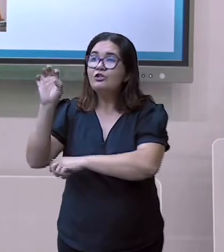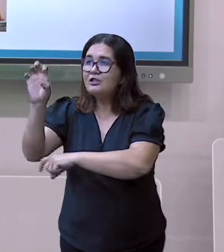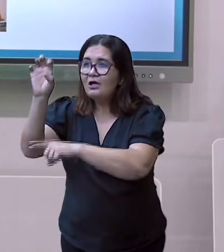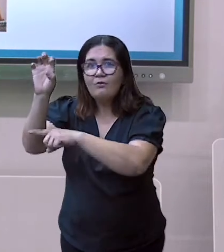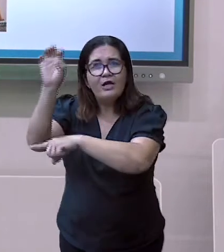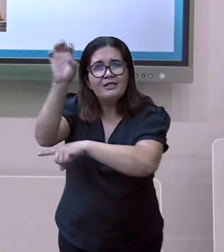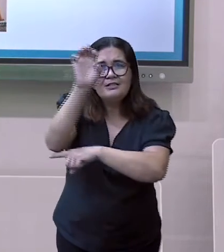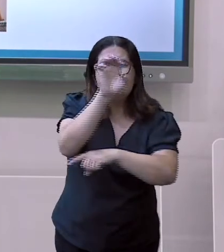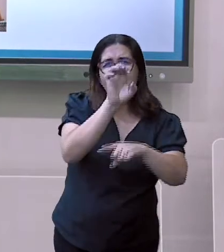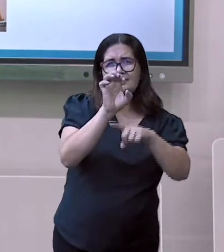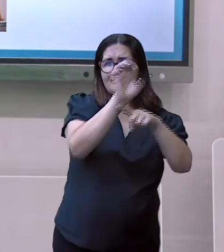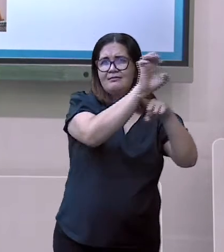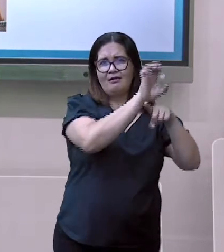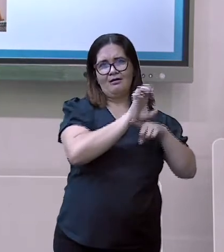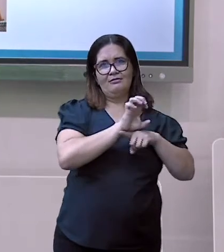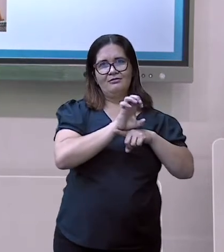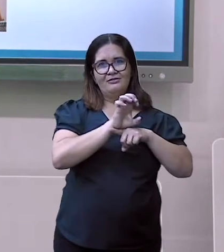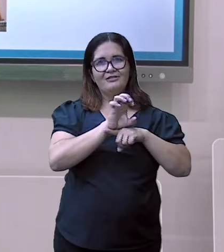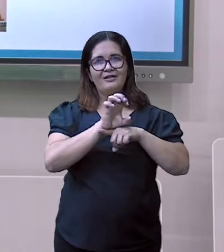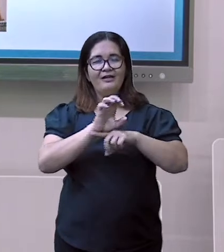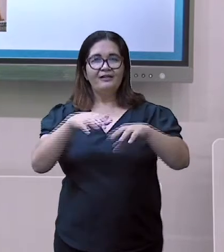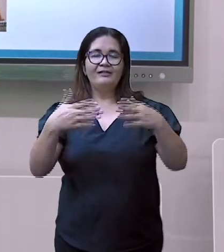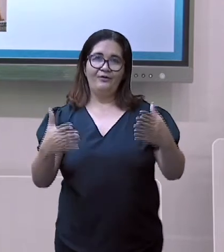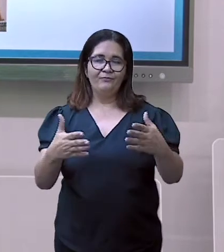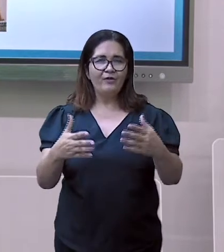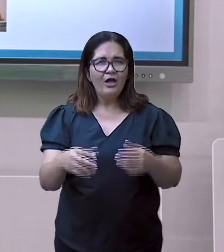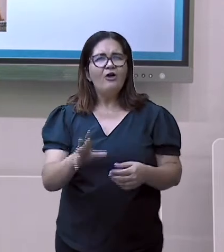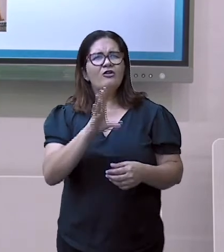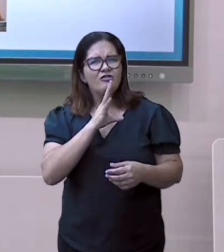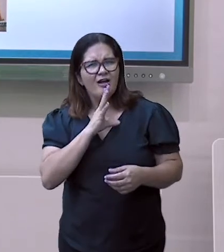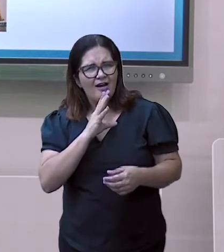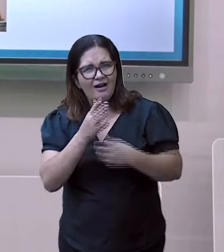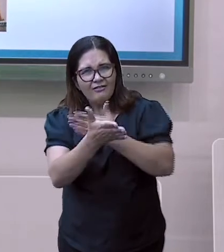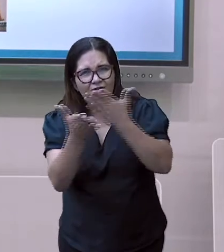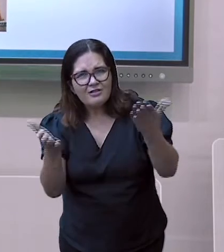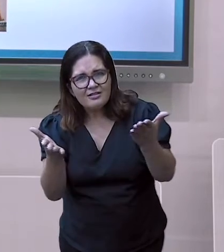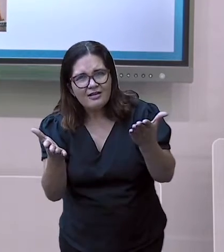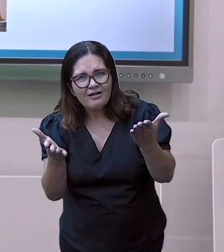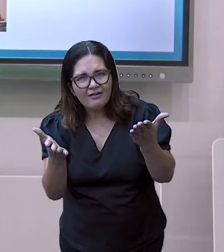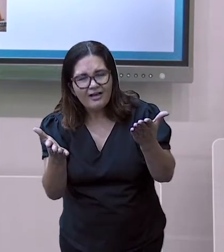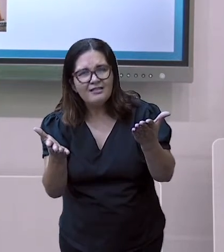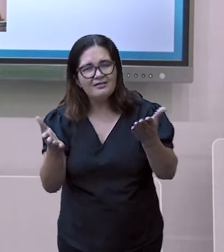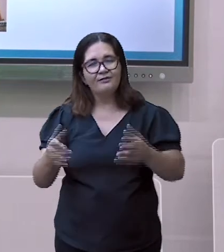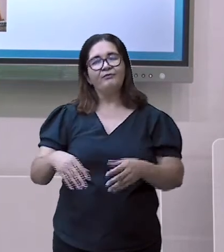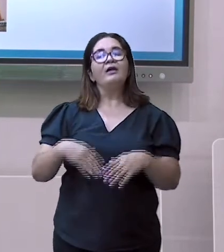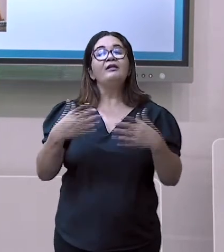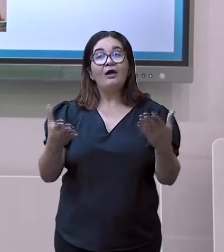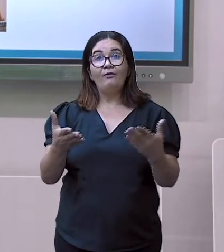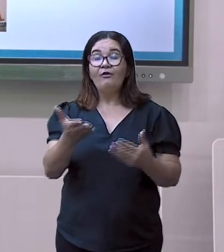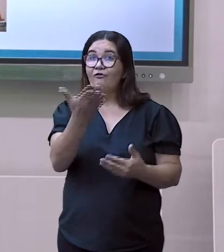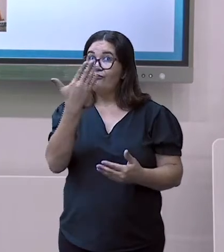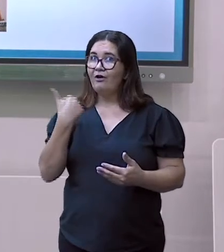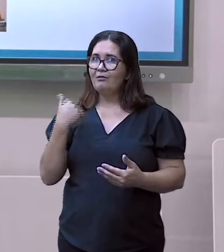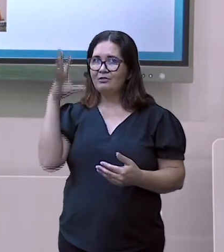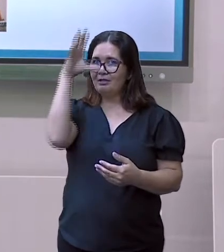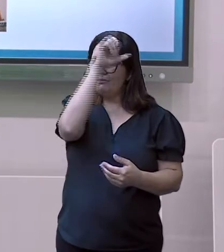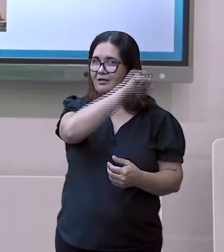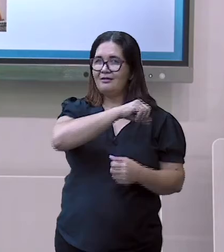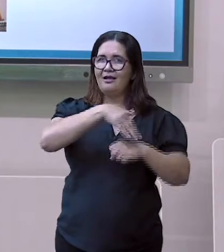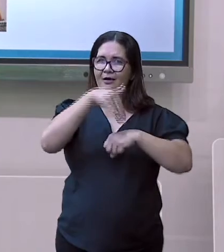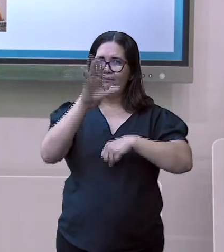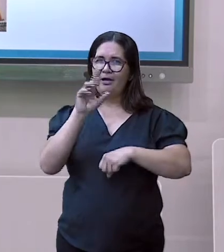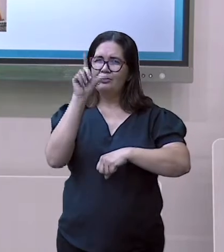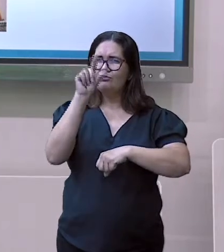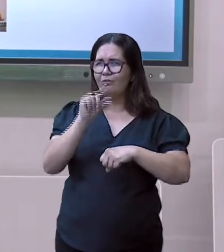alguma dessas festas? Se não, conheceremos um pouco mais agora a respeito delas. E se sim, vamos